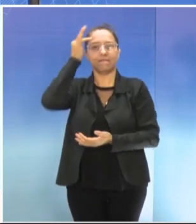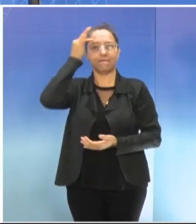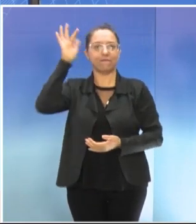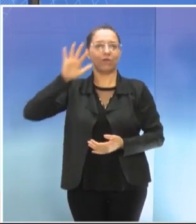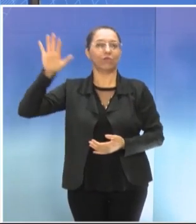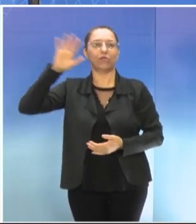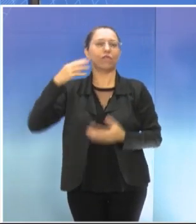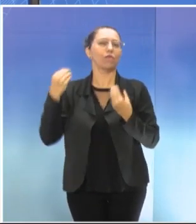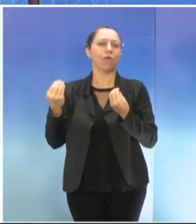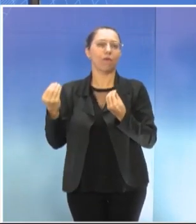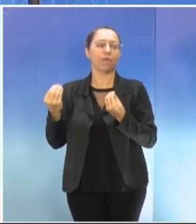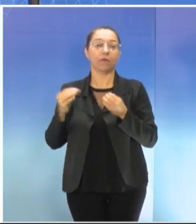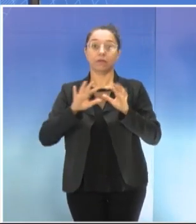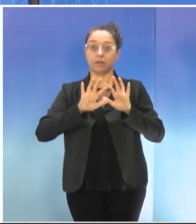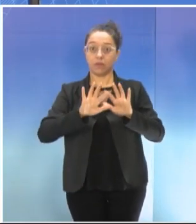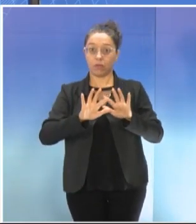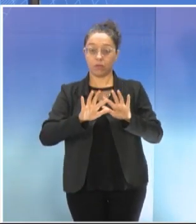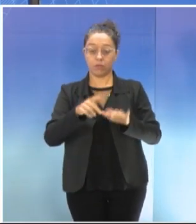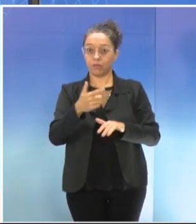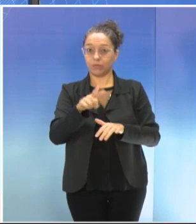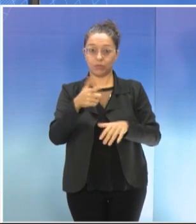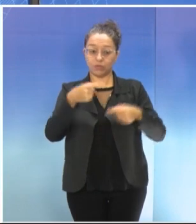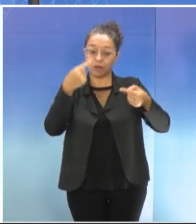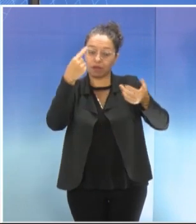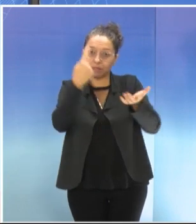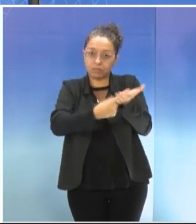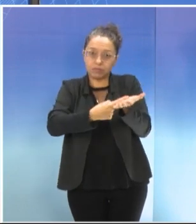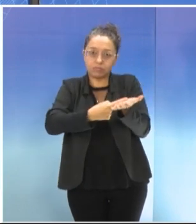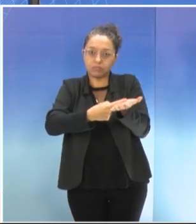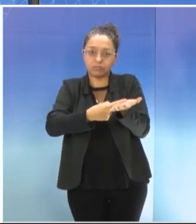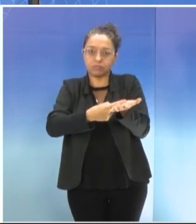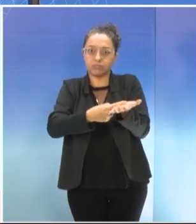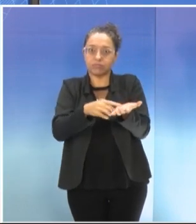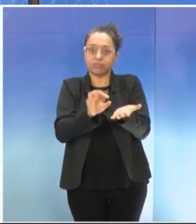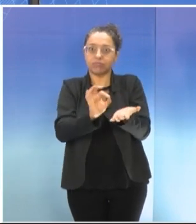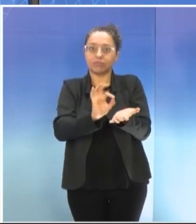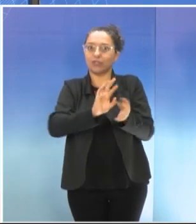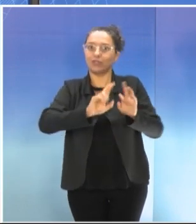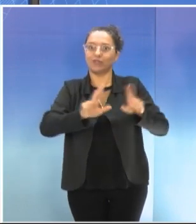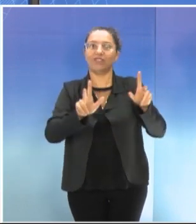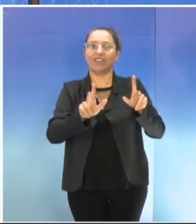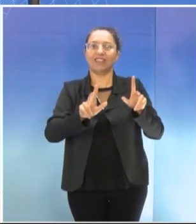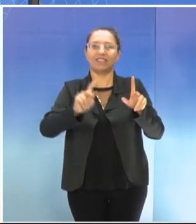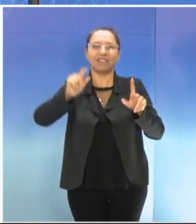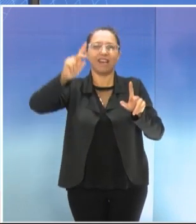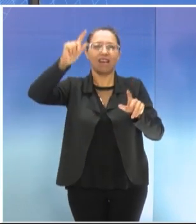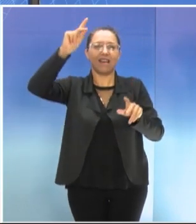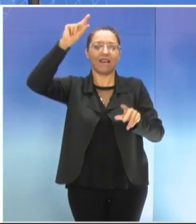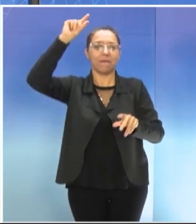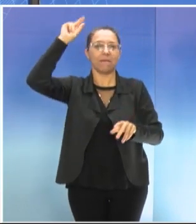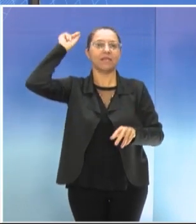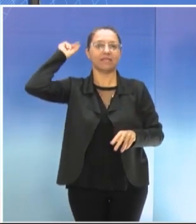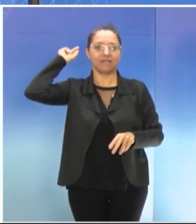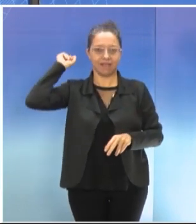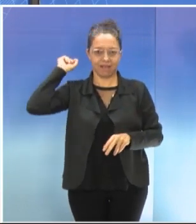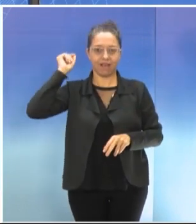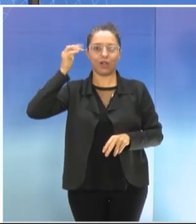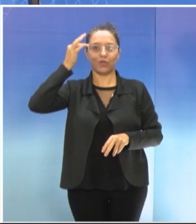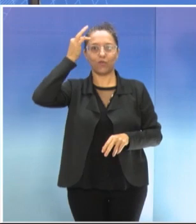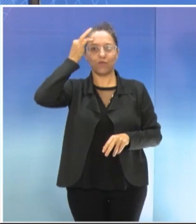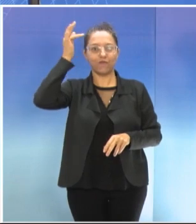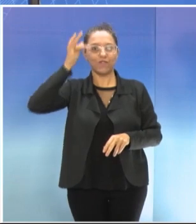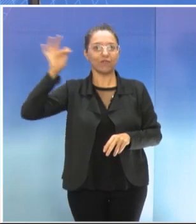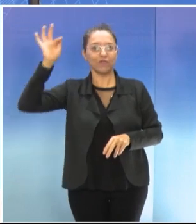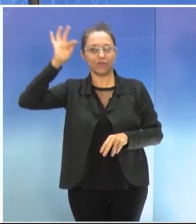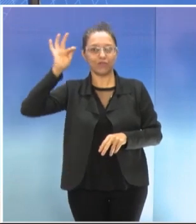Bom, não existe um consenso entre os profissionais, mas desde a Grécia Antiga, ser filósofo